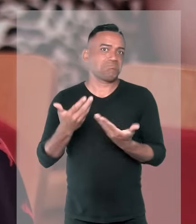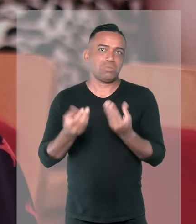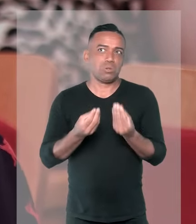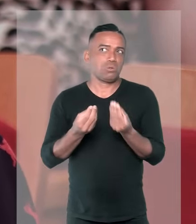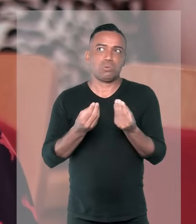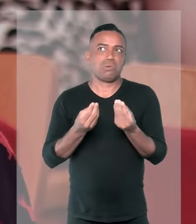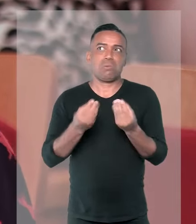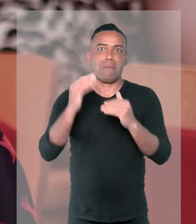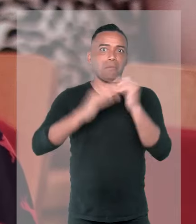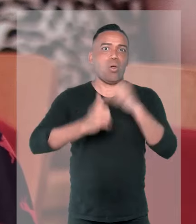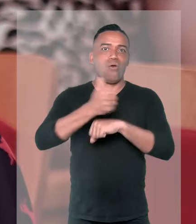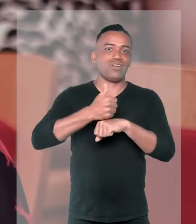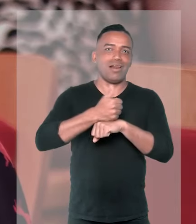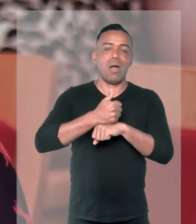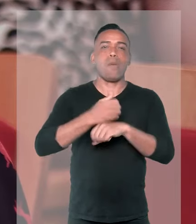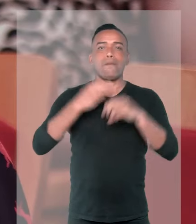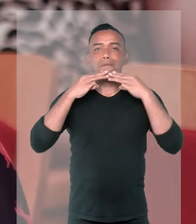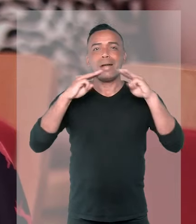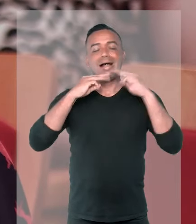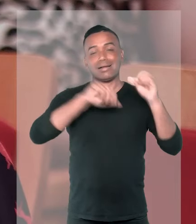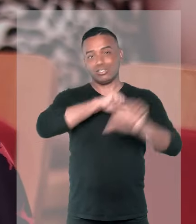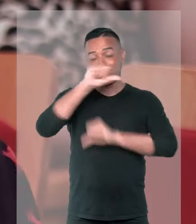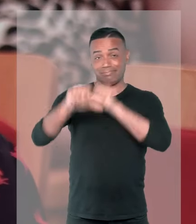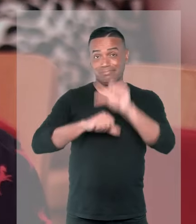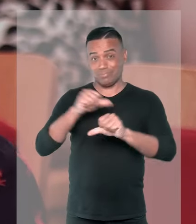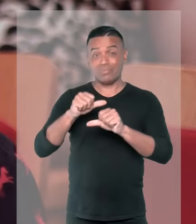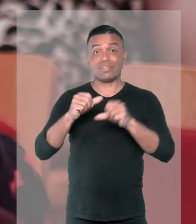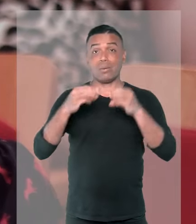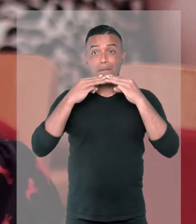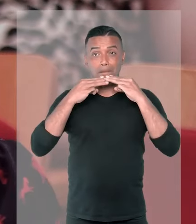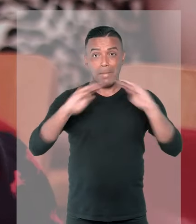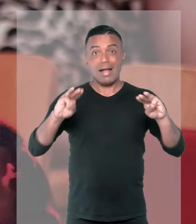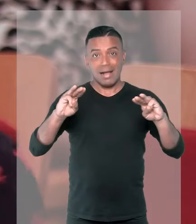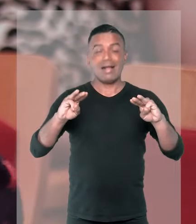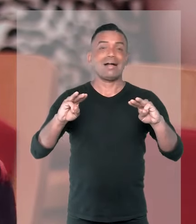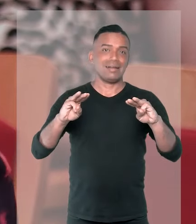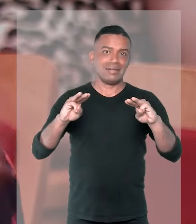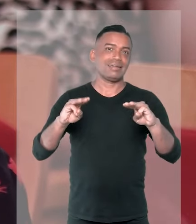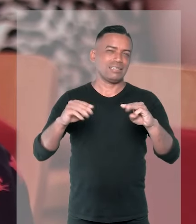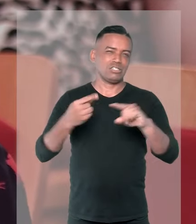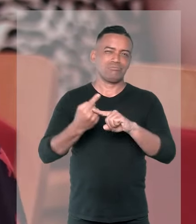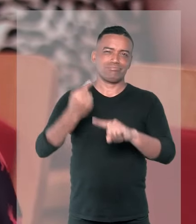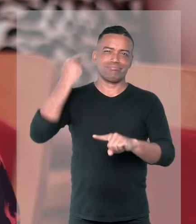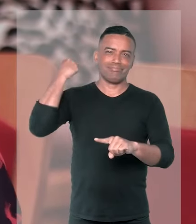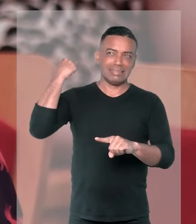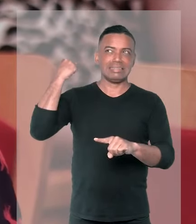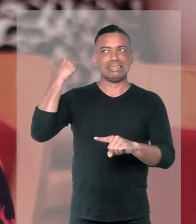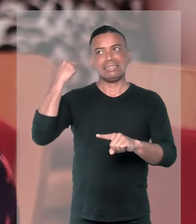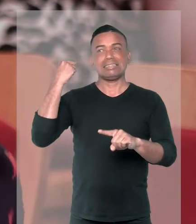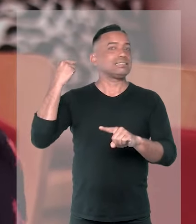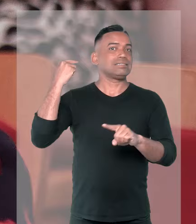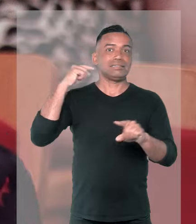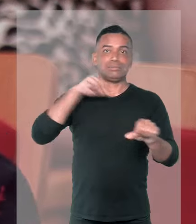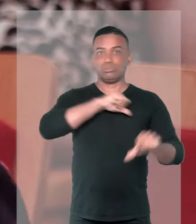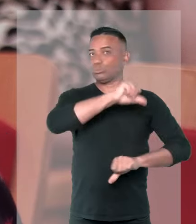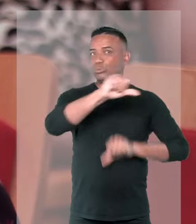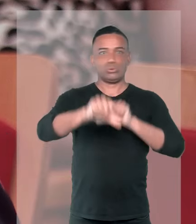marketing eh então assim o marketing da era cotler né que foi totalmente de